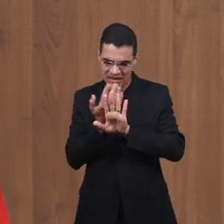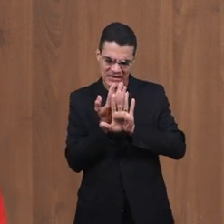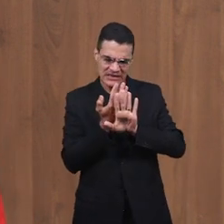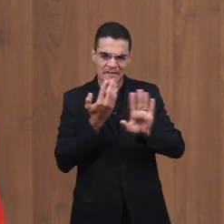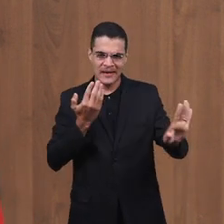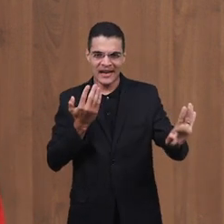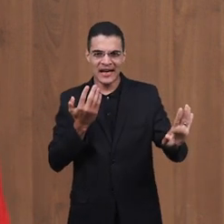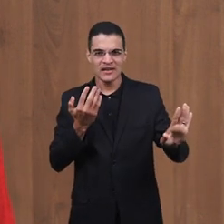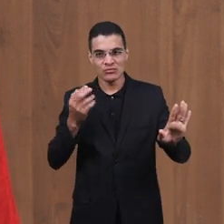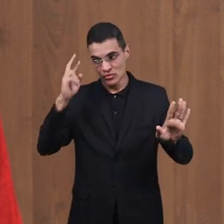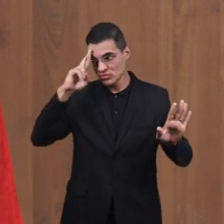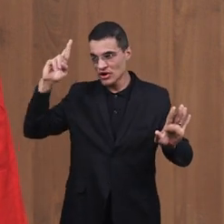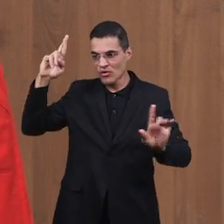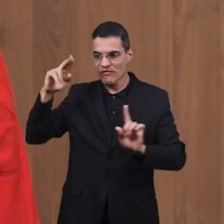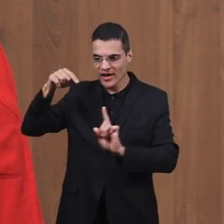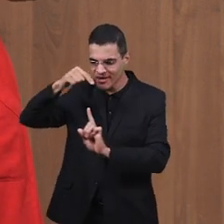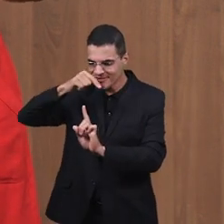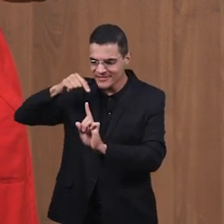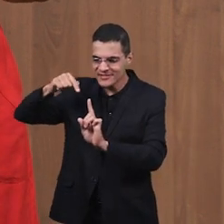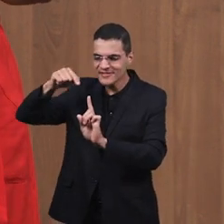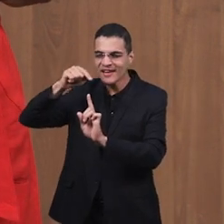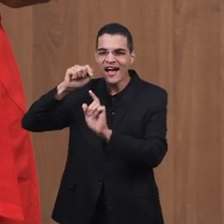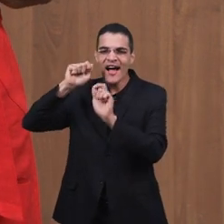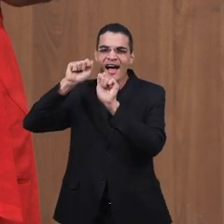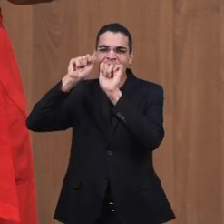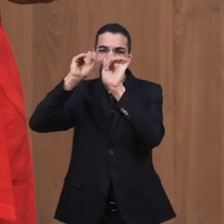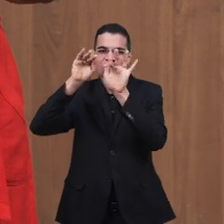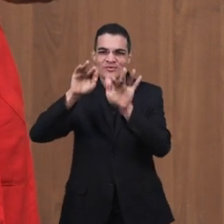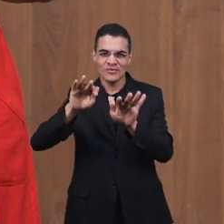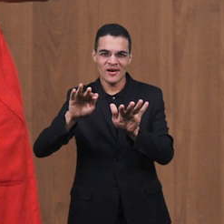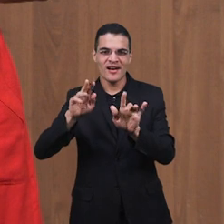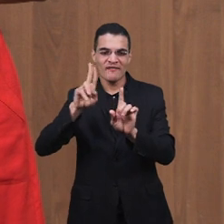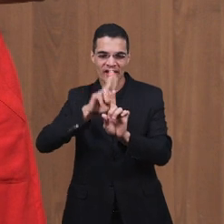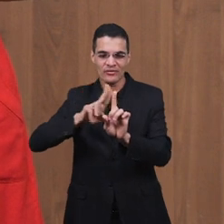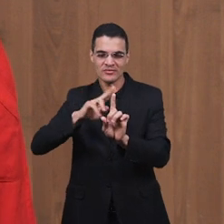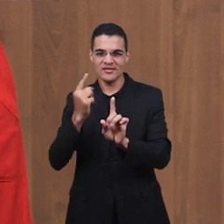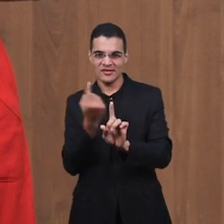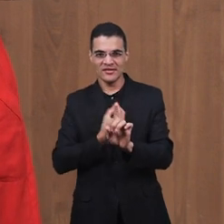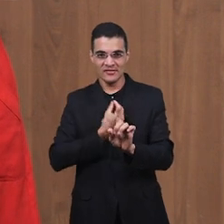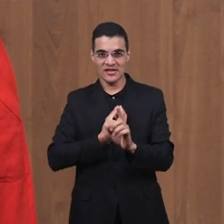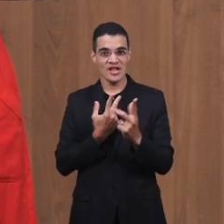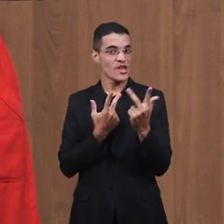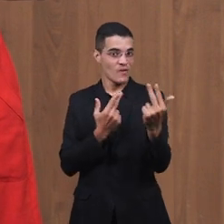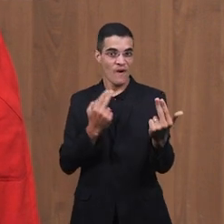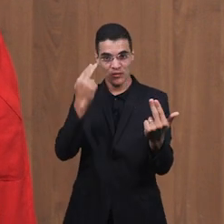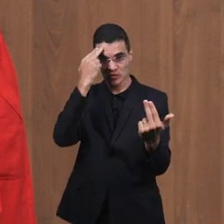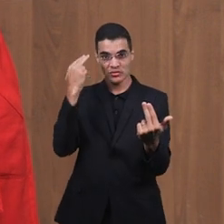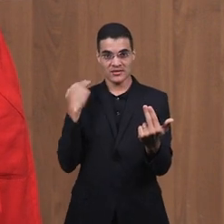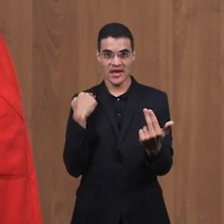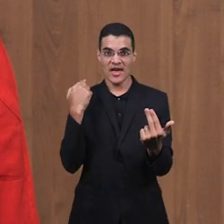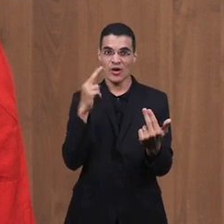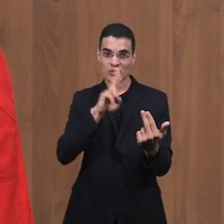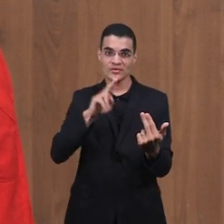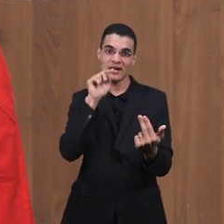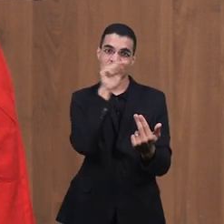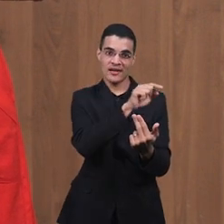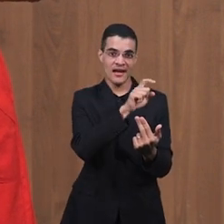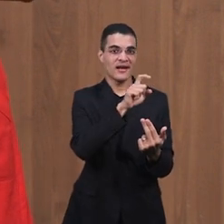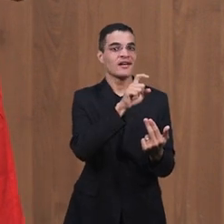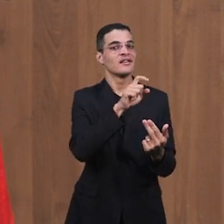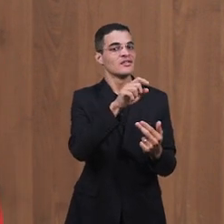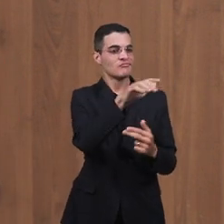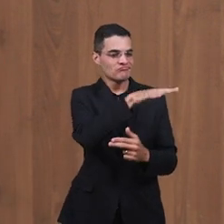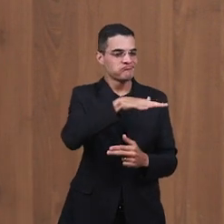santificados, usados por Deus, assim como José foi usado na terra do